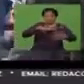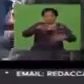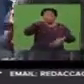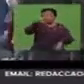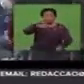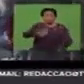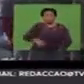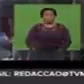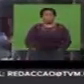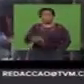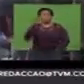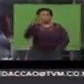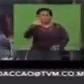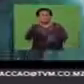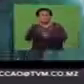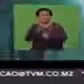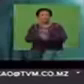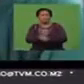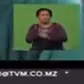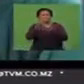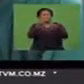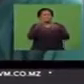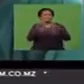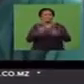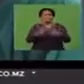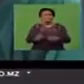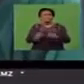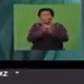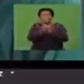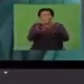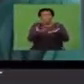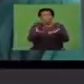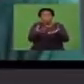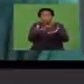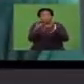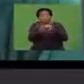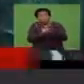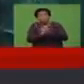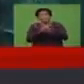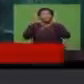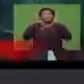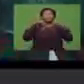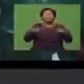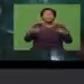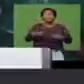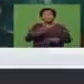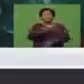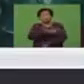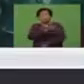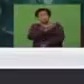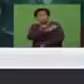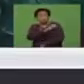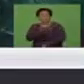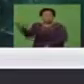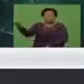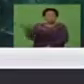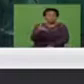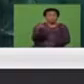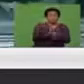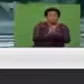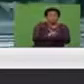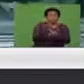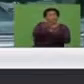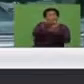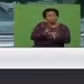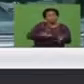diversas operações com sucesso. Desta vez, juntou-se o médico espanhol Diego González para uma troca